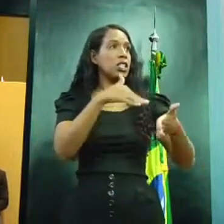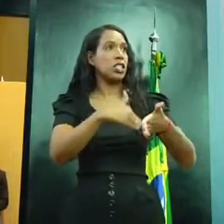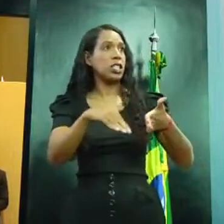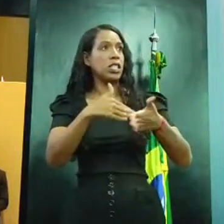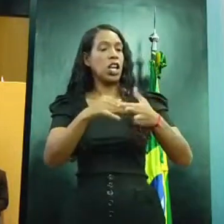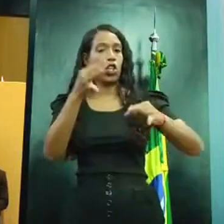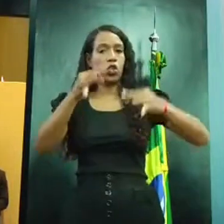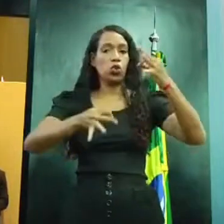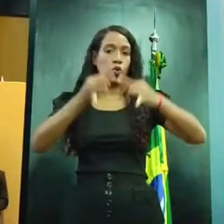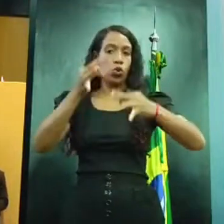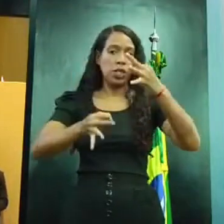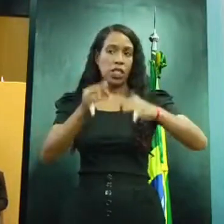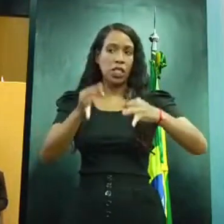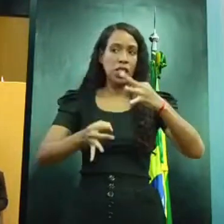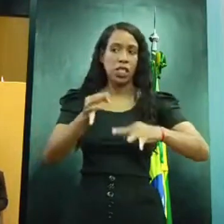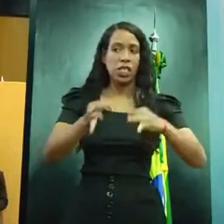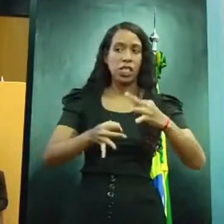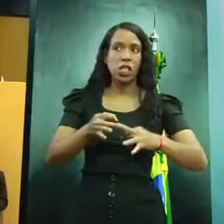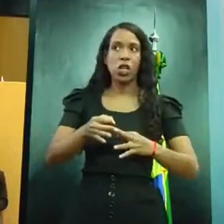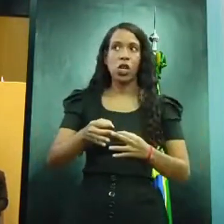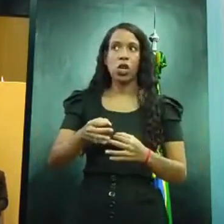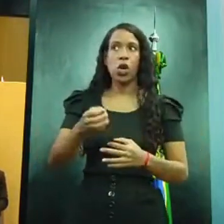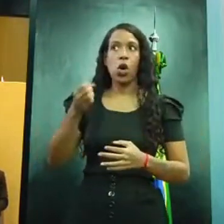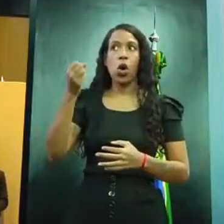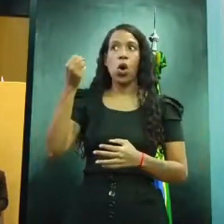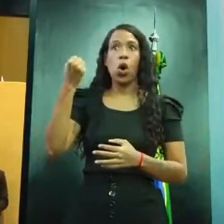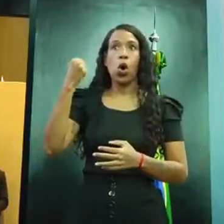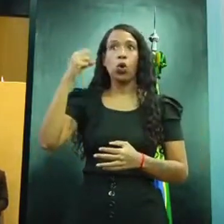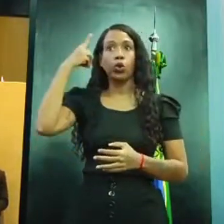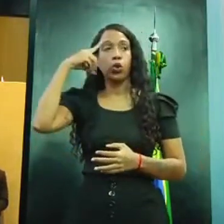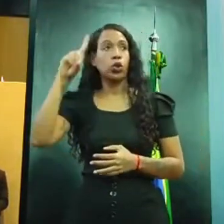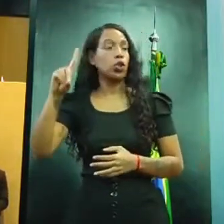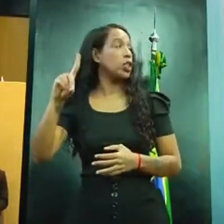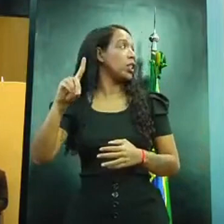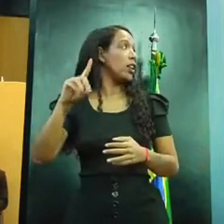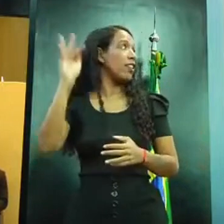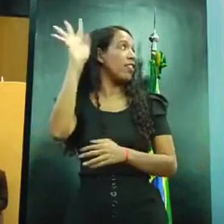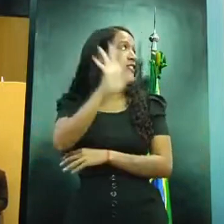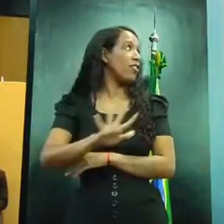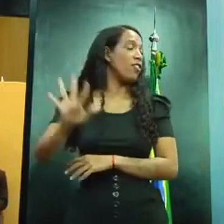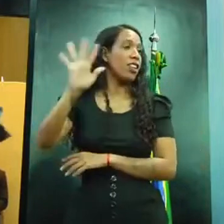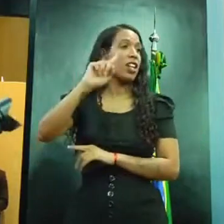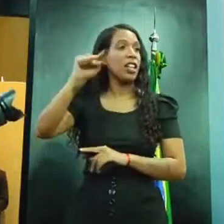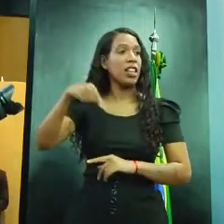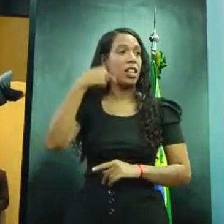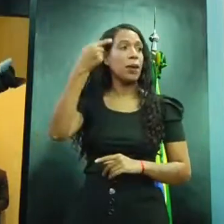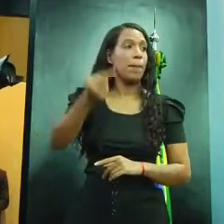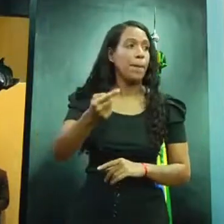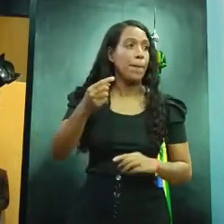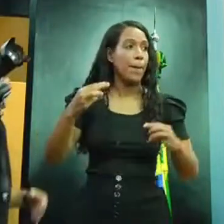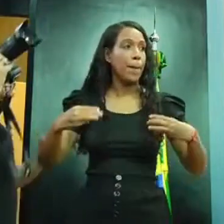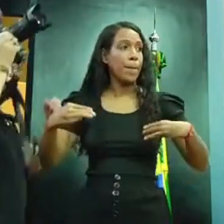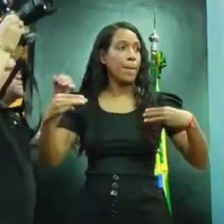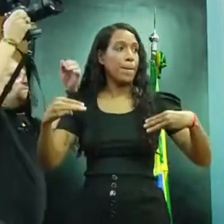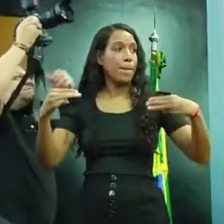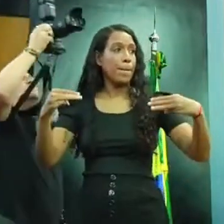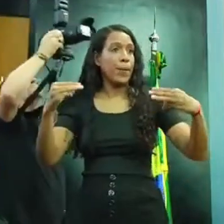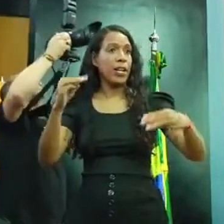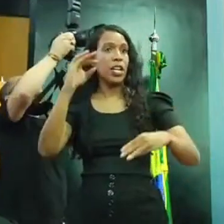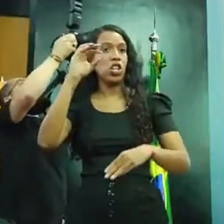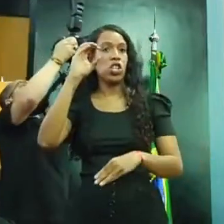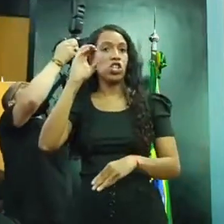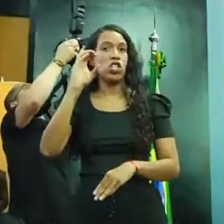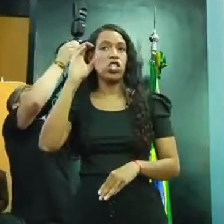da Justiça, em 8 dias me nomeou interventor federal, depois me nomeou ministro interino do